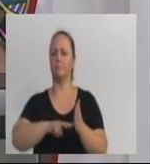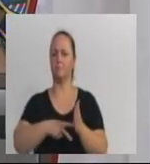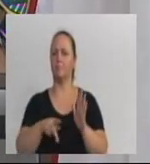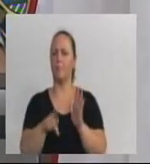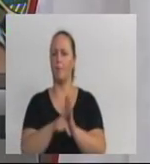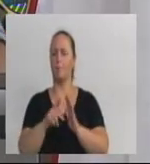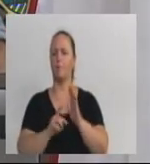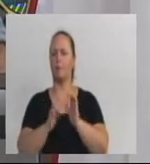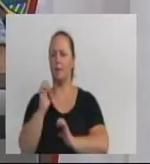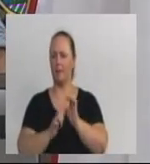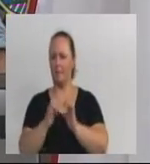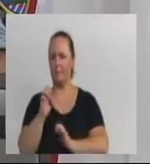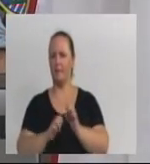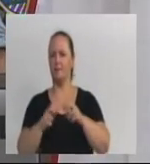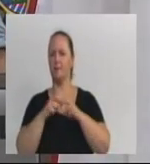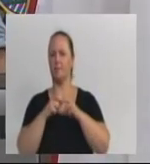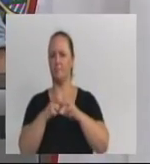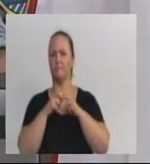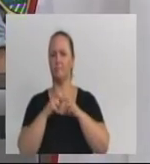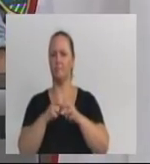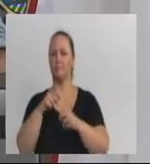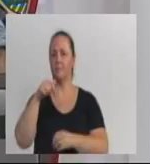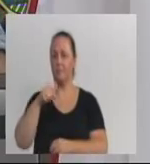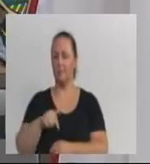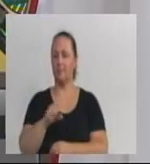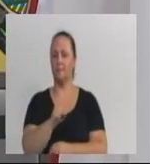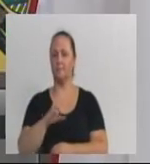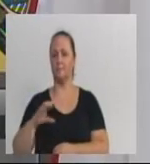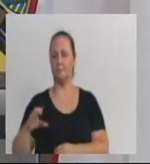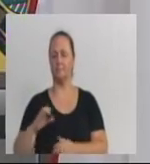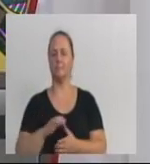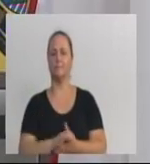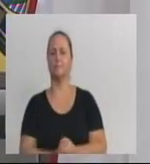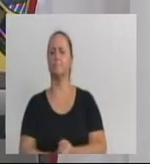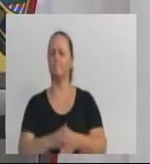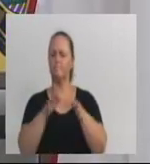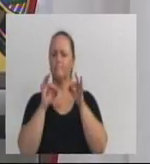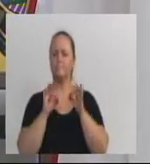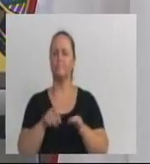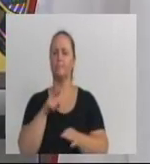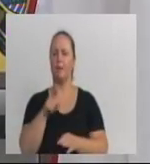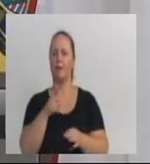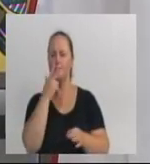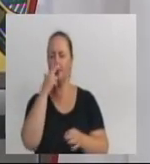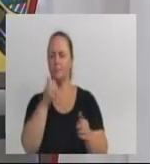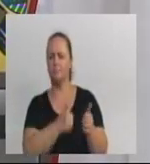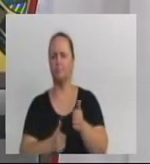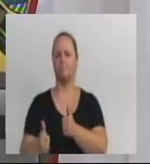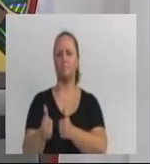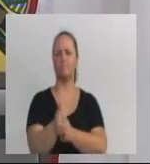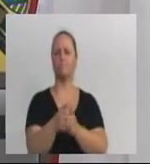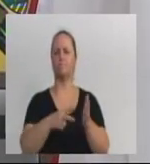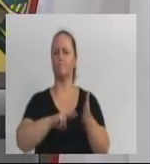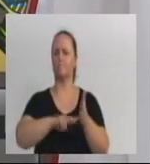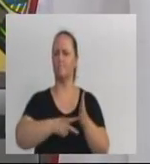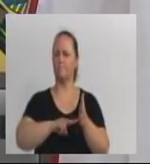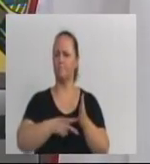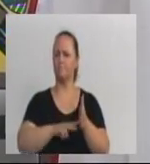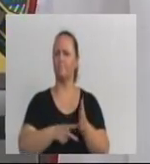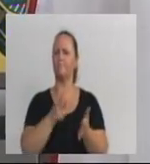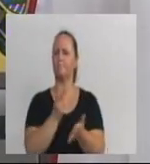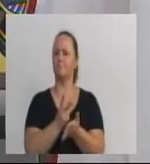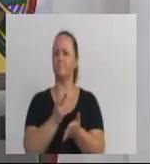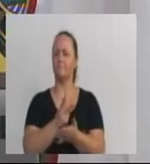de Transporte e Logística do Estado de Santa Catarina, certamente à frente da coordenação intersindical, vereador César Sim, poderá